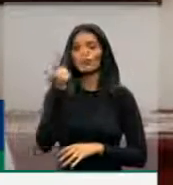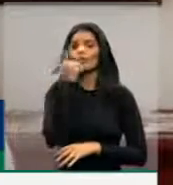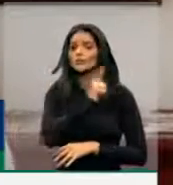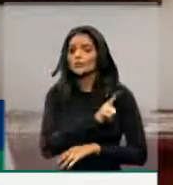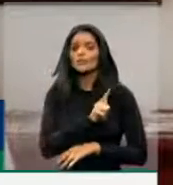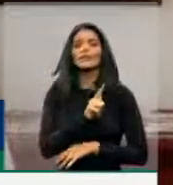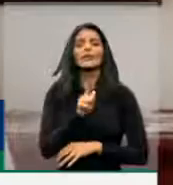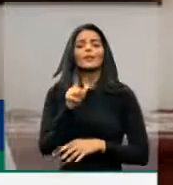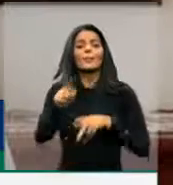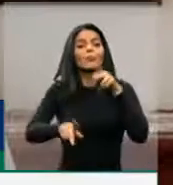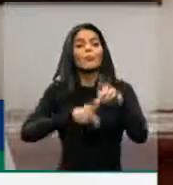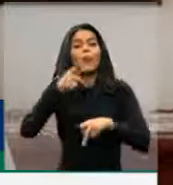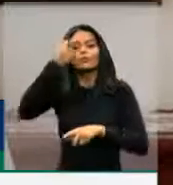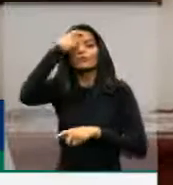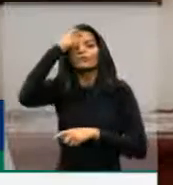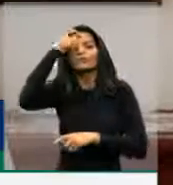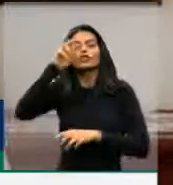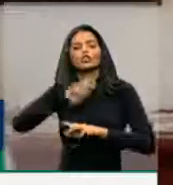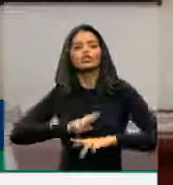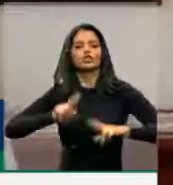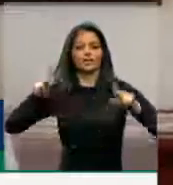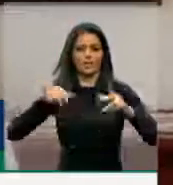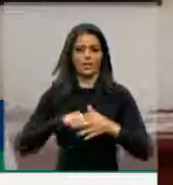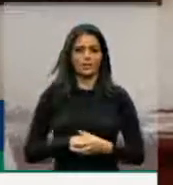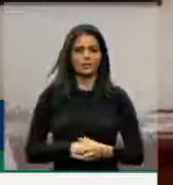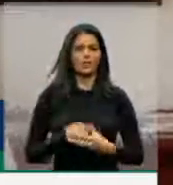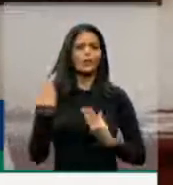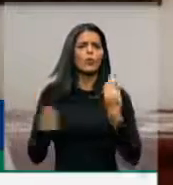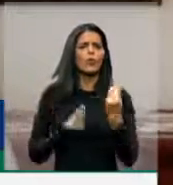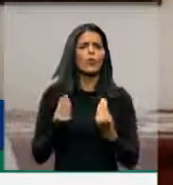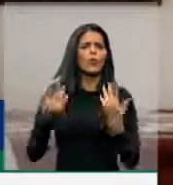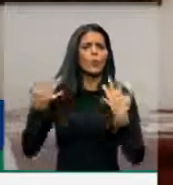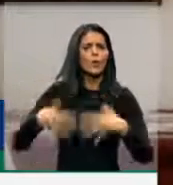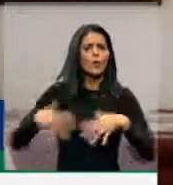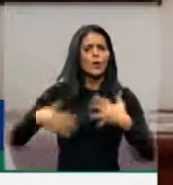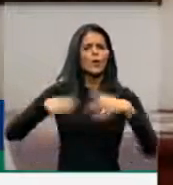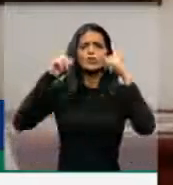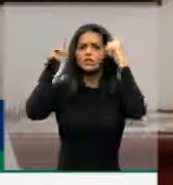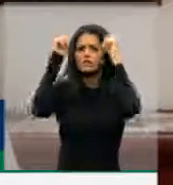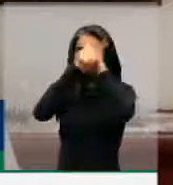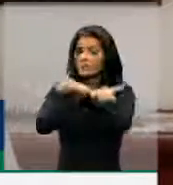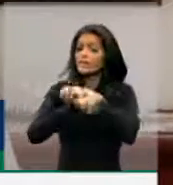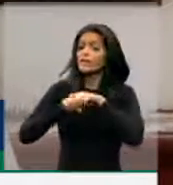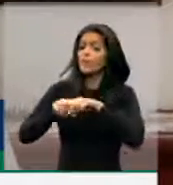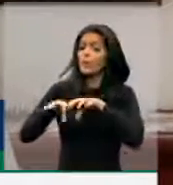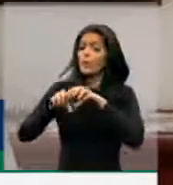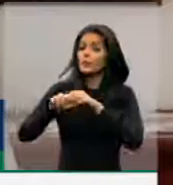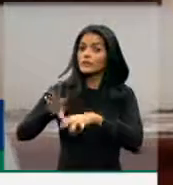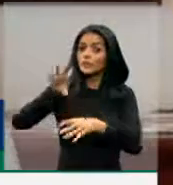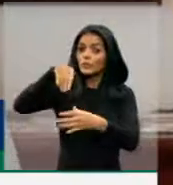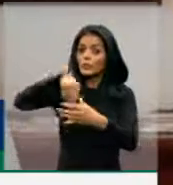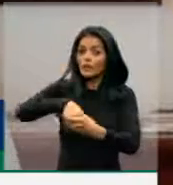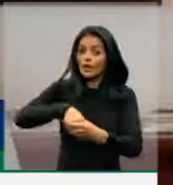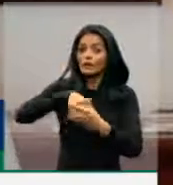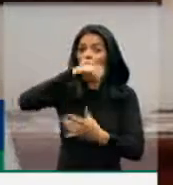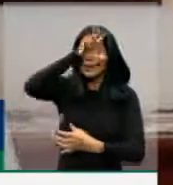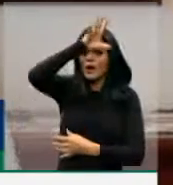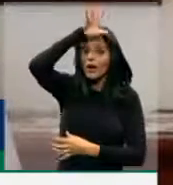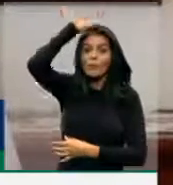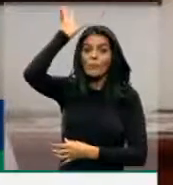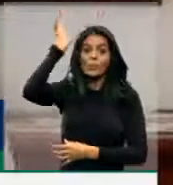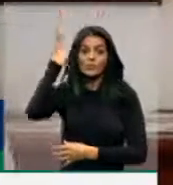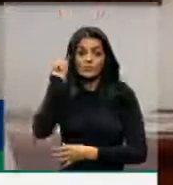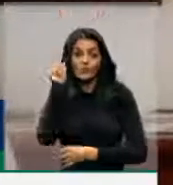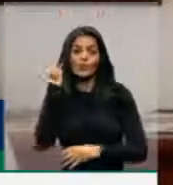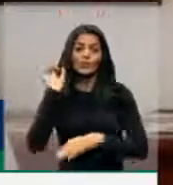nós precisamos pensar nos desafios de fazer educação na Amazônia. Né? Na Amazônia, eu vejo um estado do porte do Amazonas